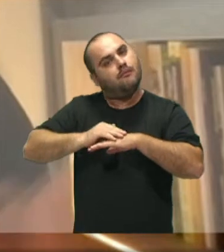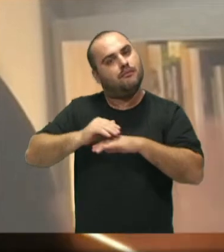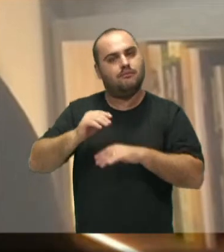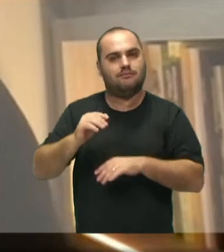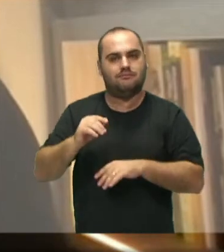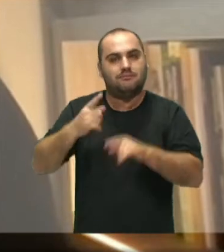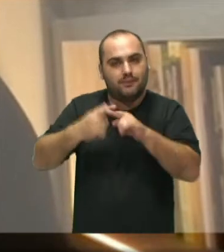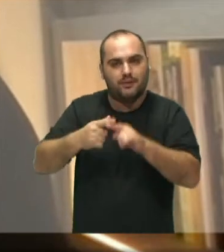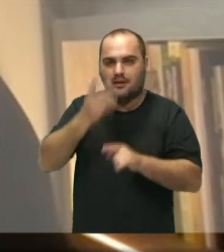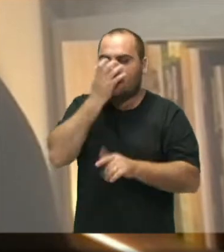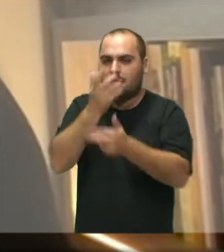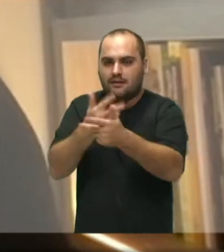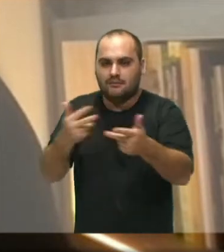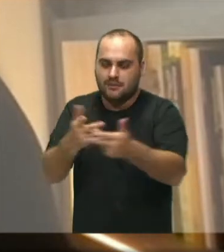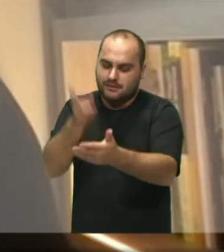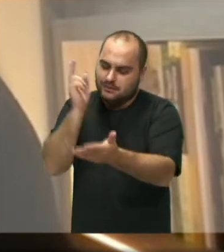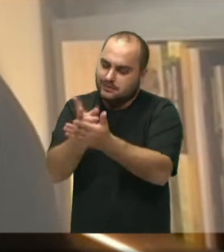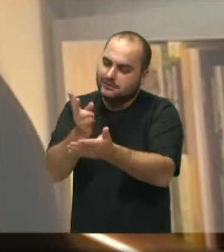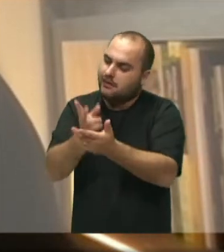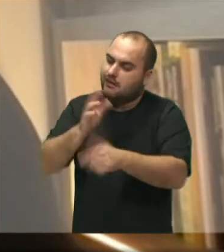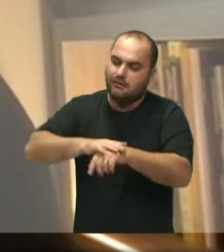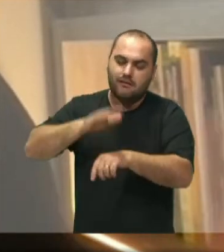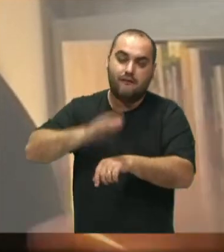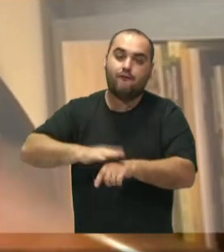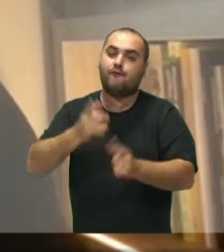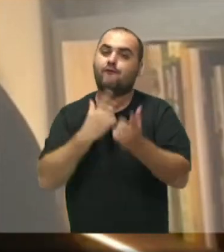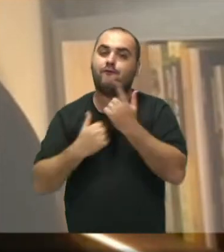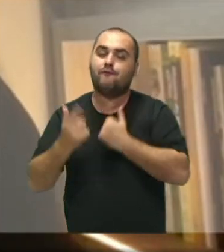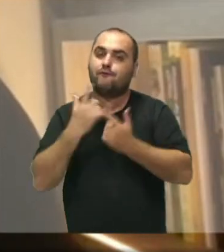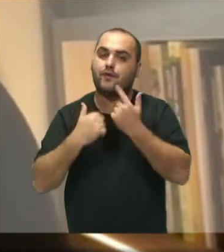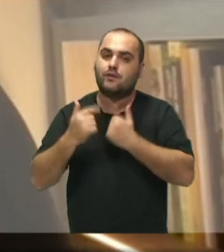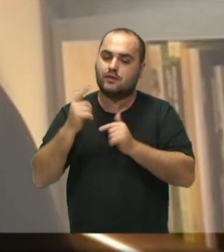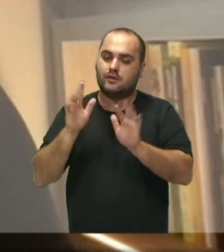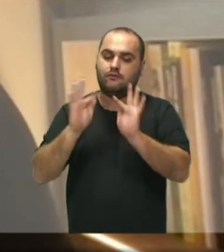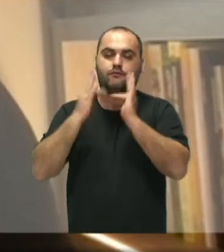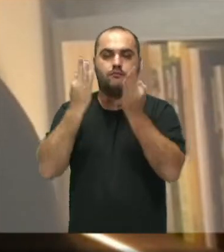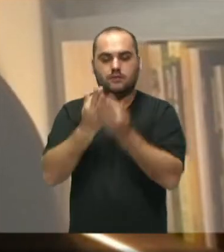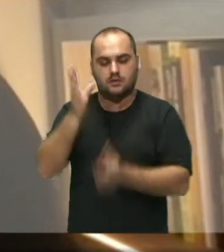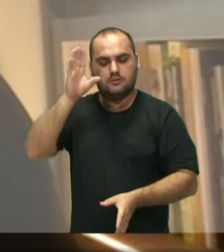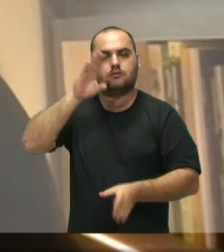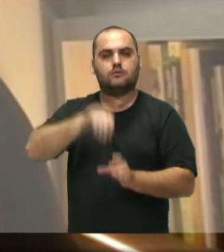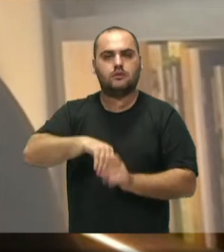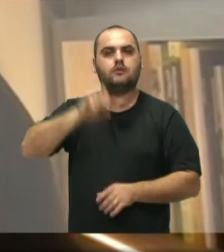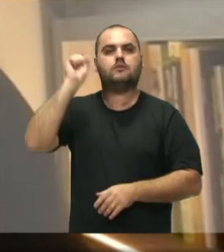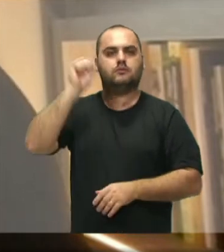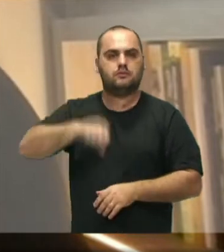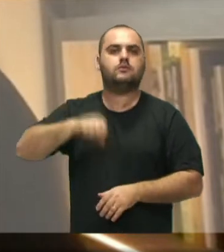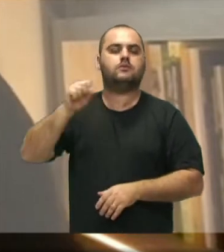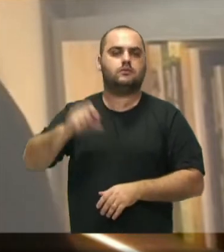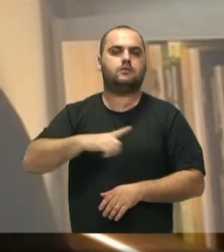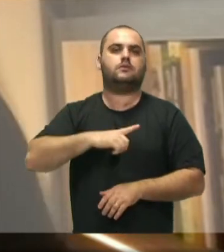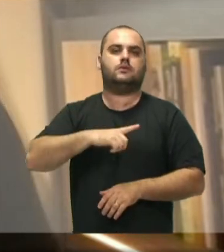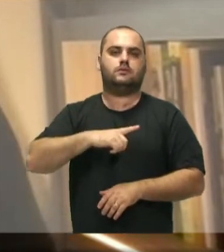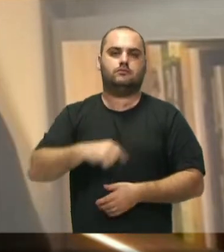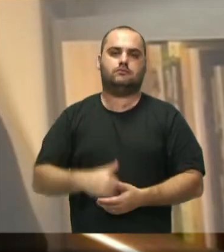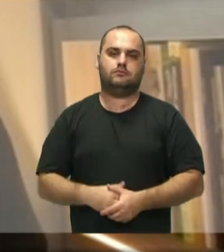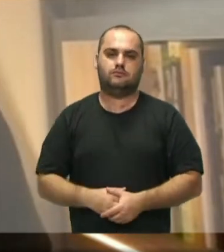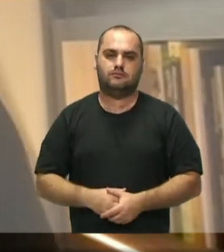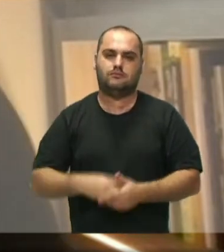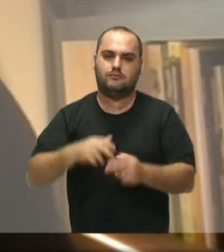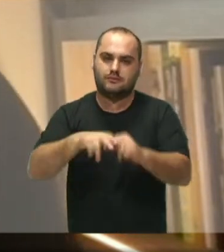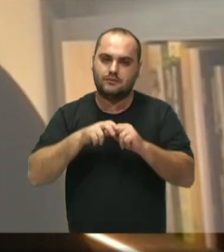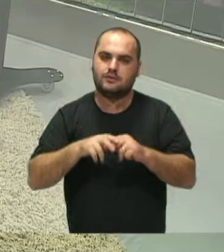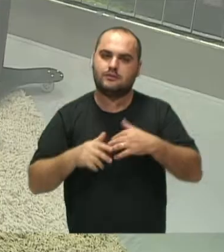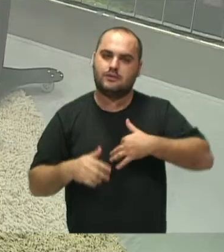porque como eu falei os animais cada vez mais eles são parte integrante da nossa casa da nossa família a e eu tenho